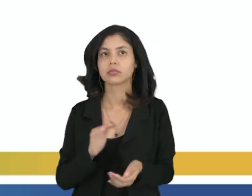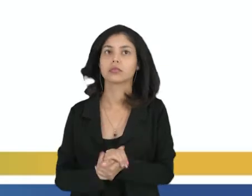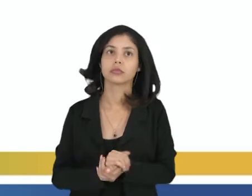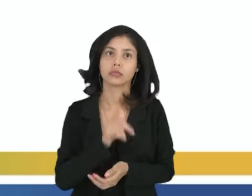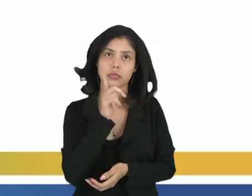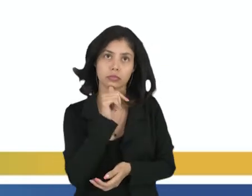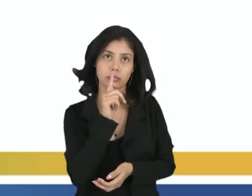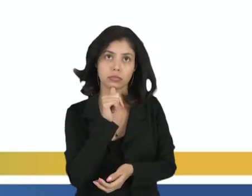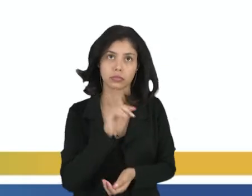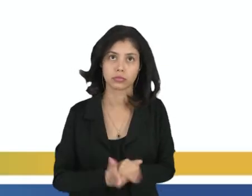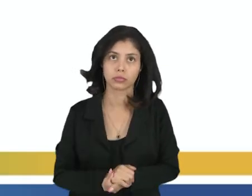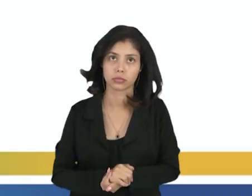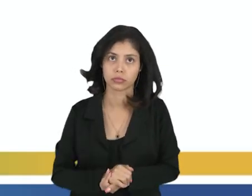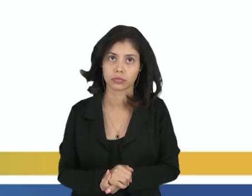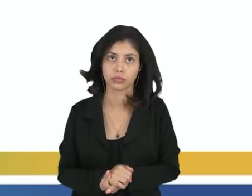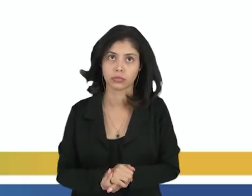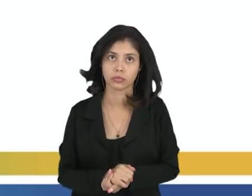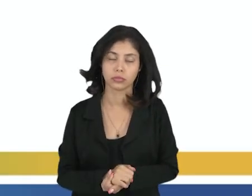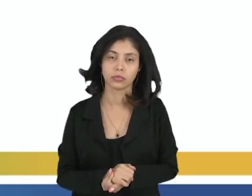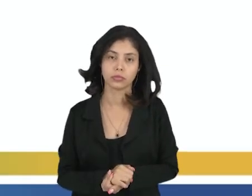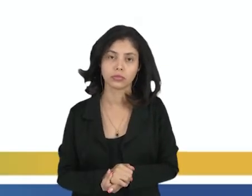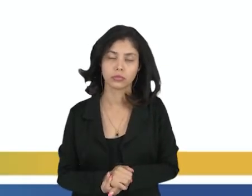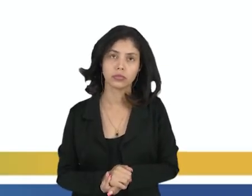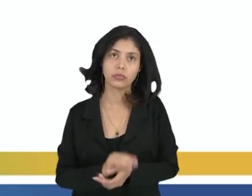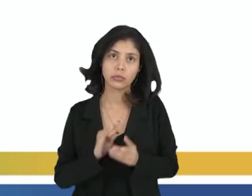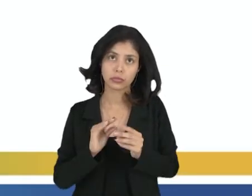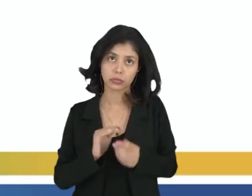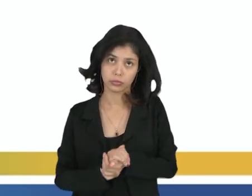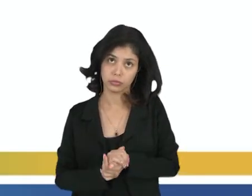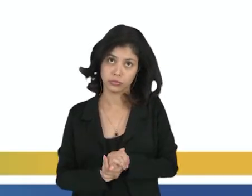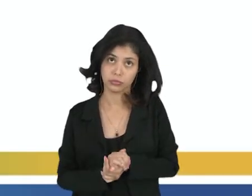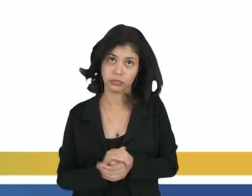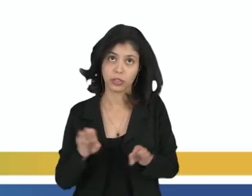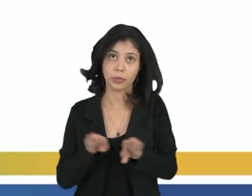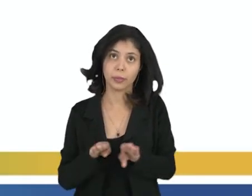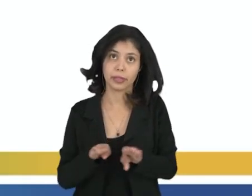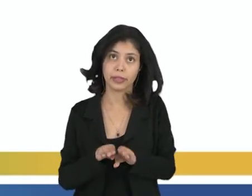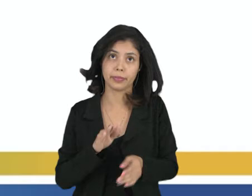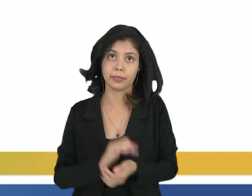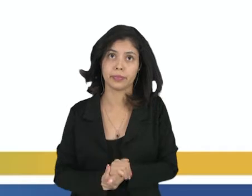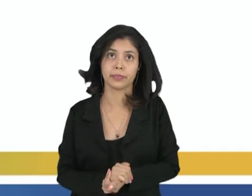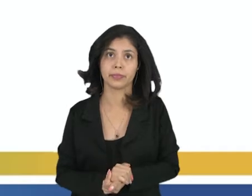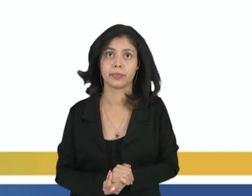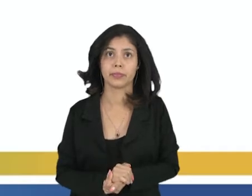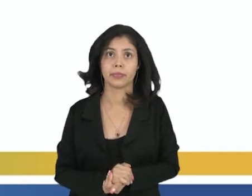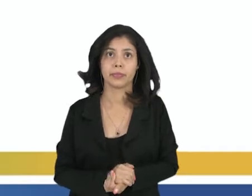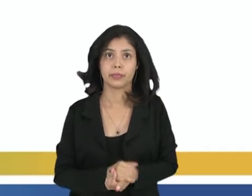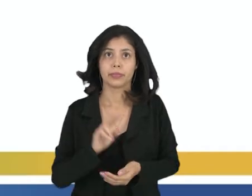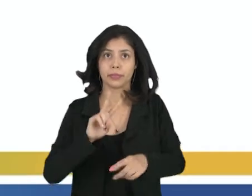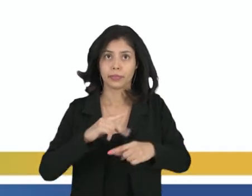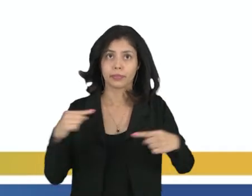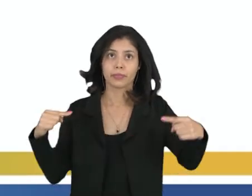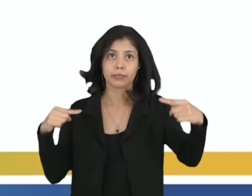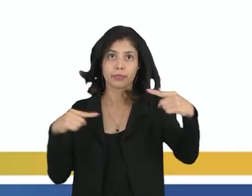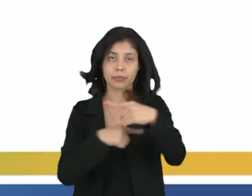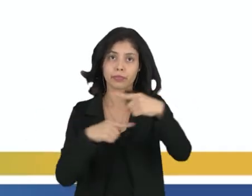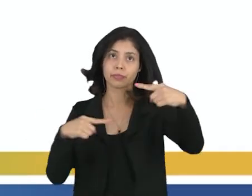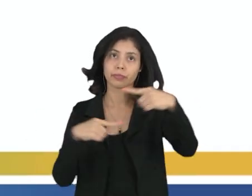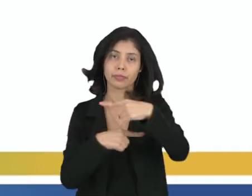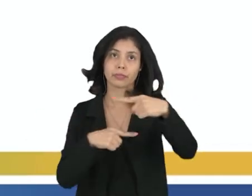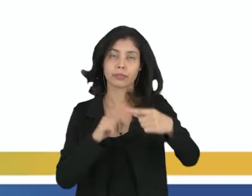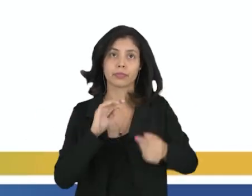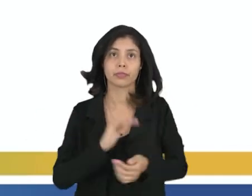a água aqui, ok? No estado líquido. Nós temos aqui essa setinha dupla aqui, representando uma